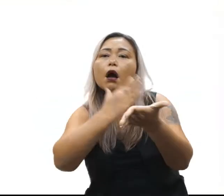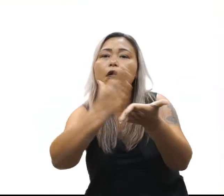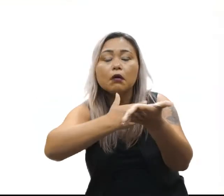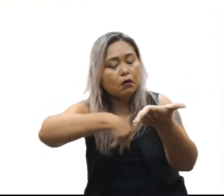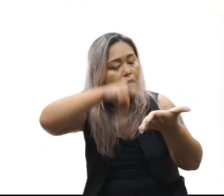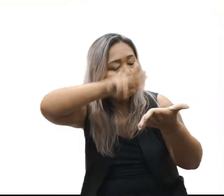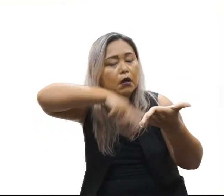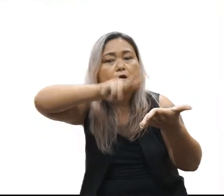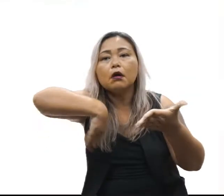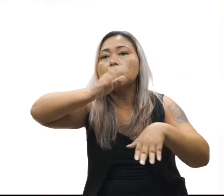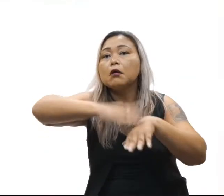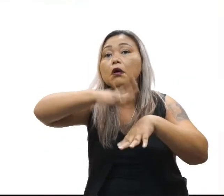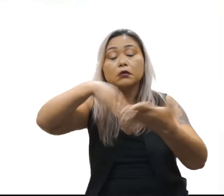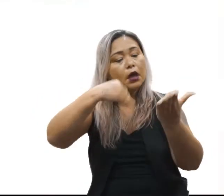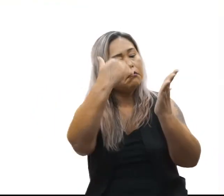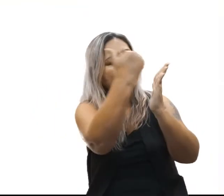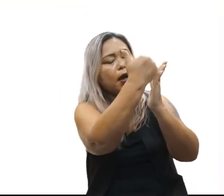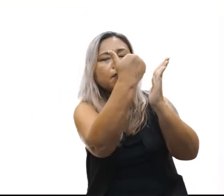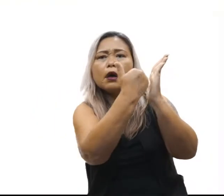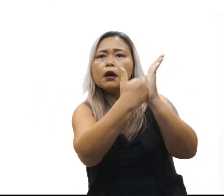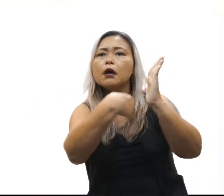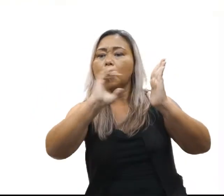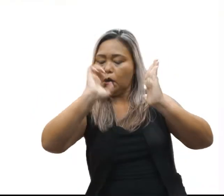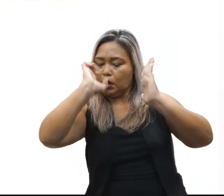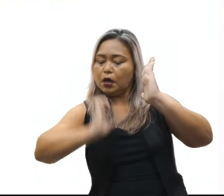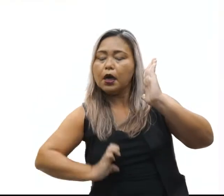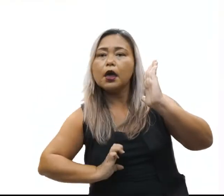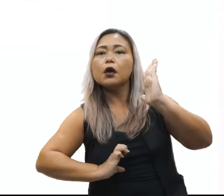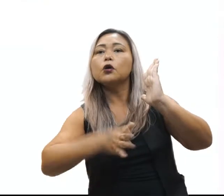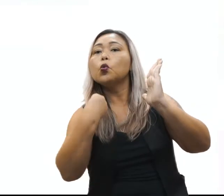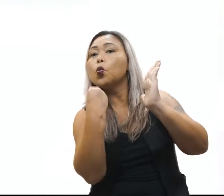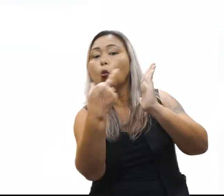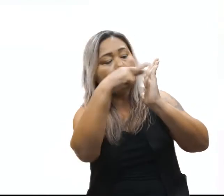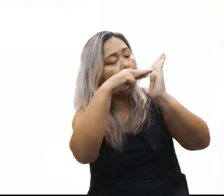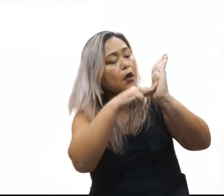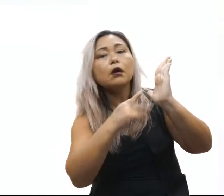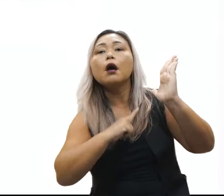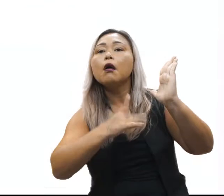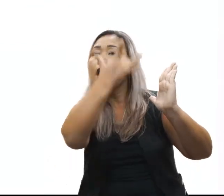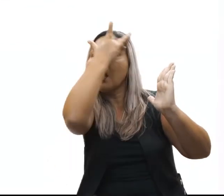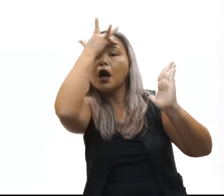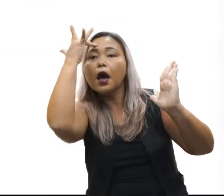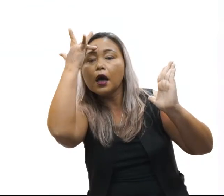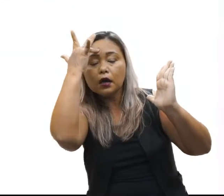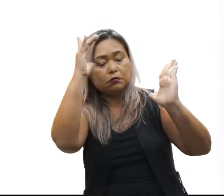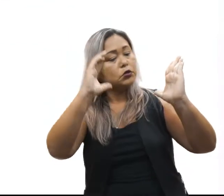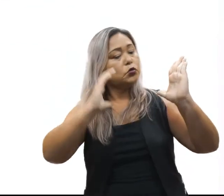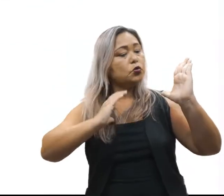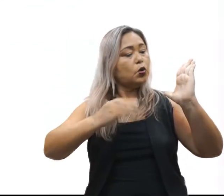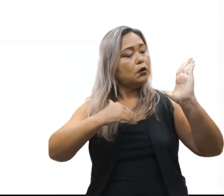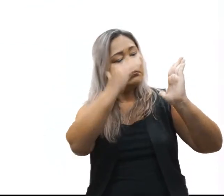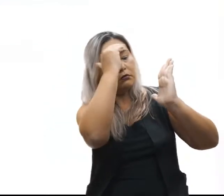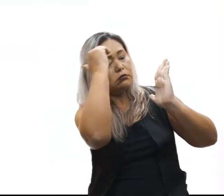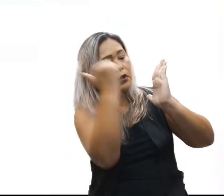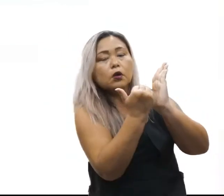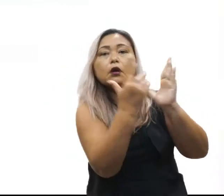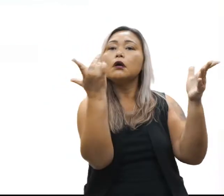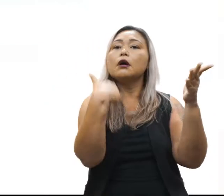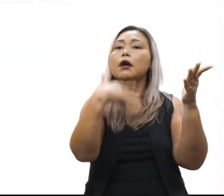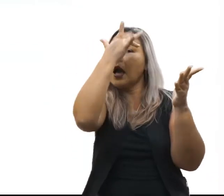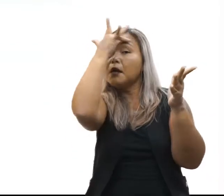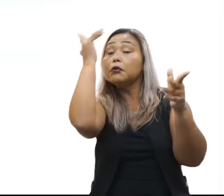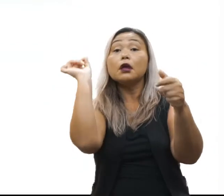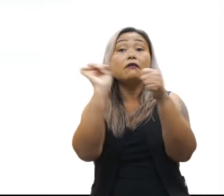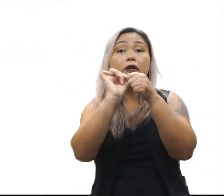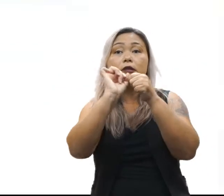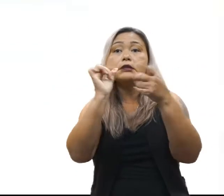traz códigos de ética, códigos de conduta, de como as pessoas devem se comportar, como elas devem agir, como elas